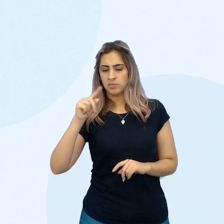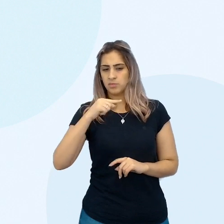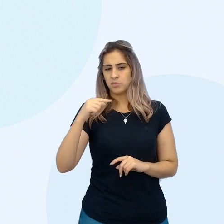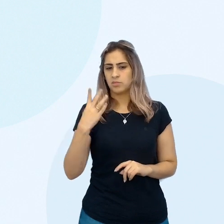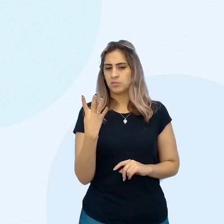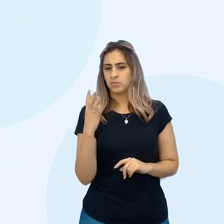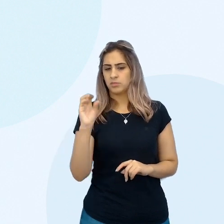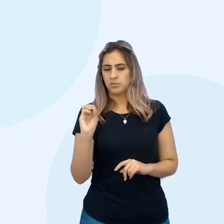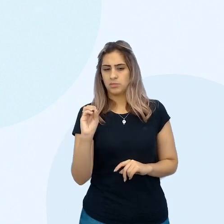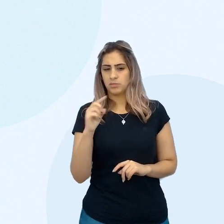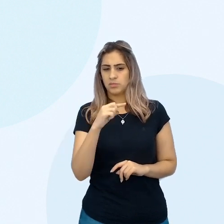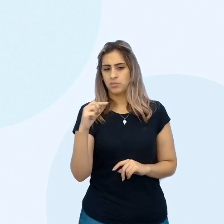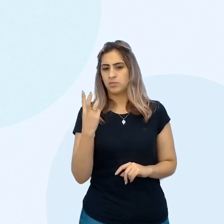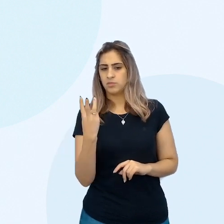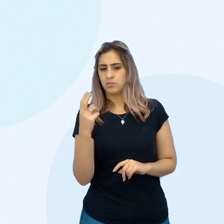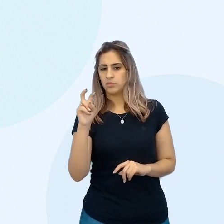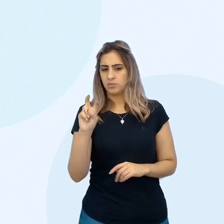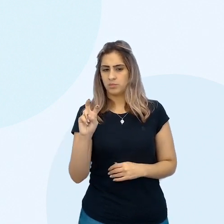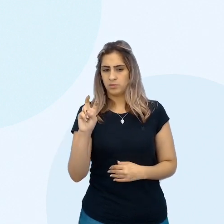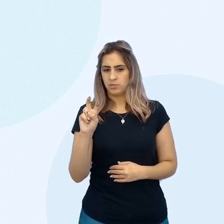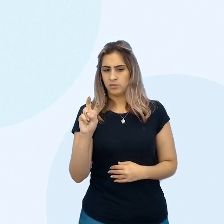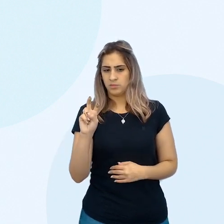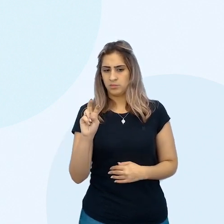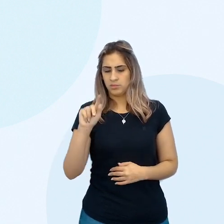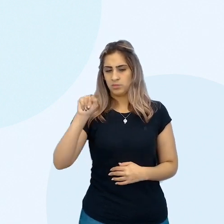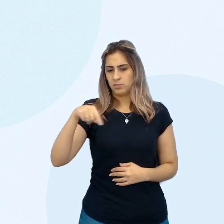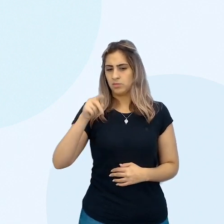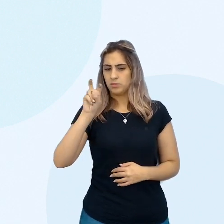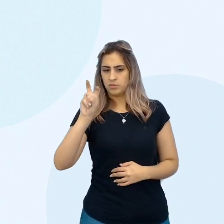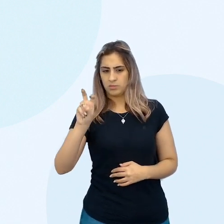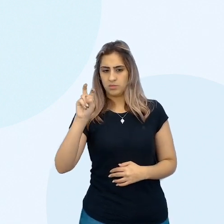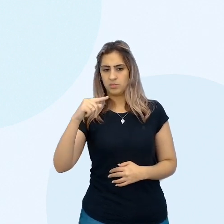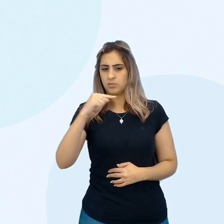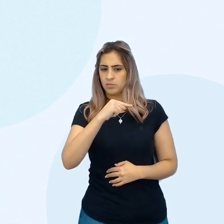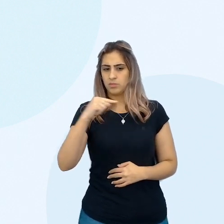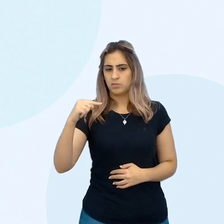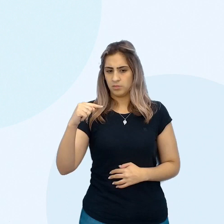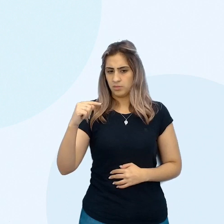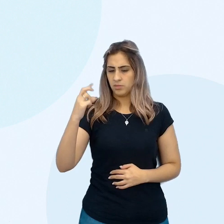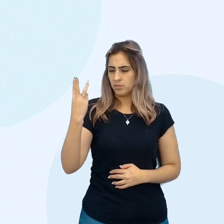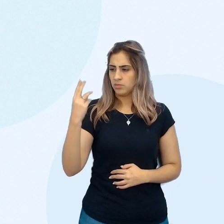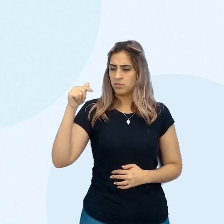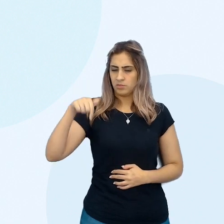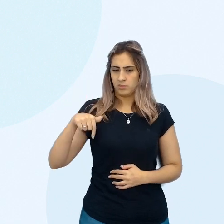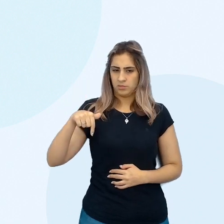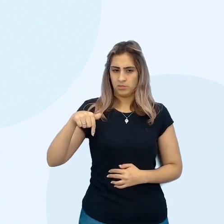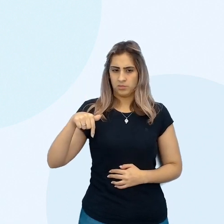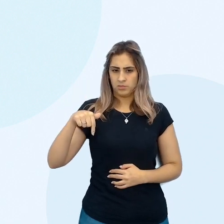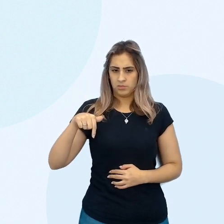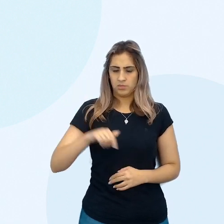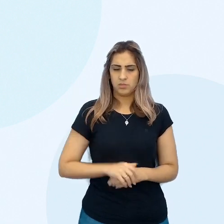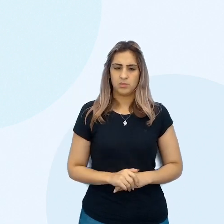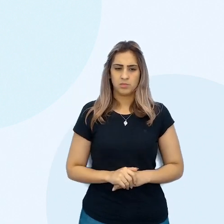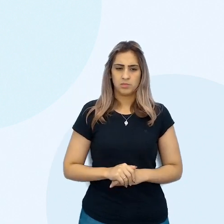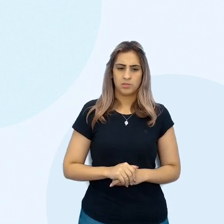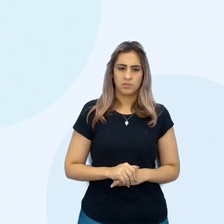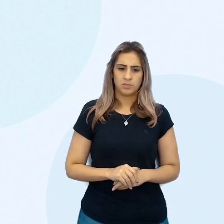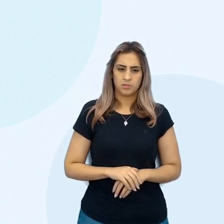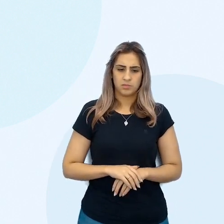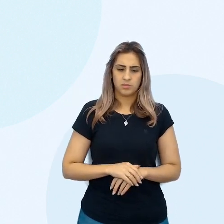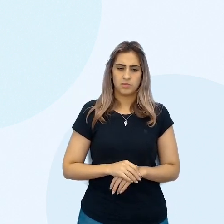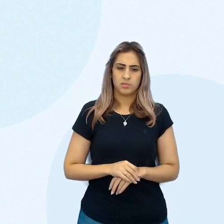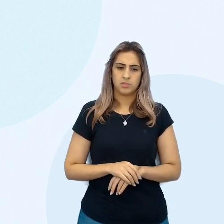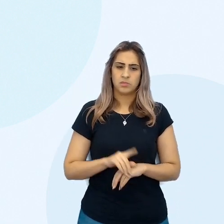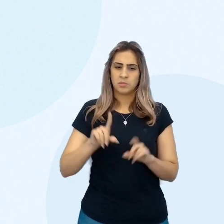menos 39,5. Estava bem próximo. No dia 3, voltou a menos 40. No dia 4, já ficou um pouquinho mais frio. Menos 37,5. O menos frio, né, no caso. E